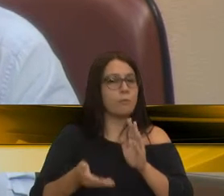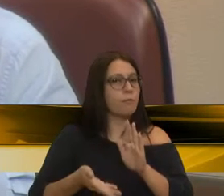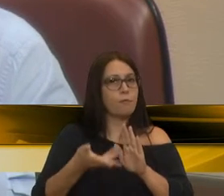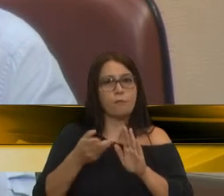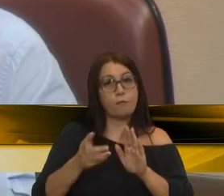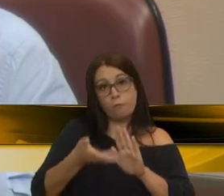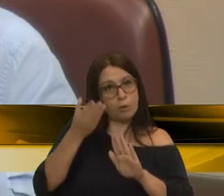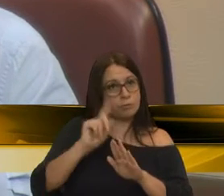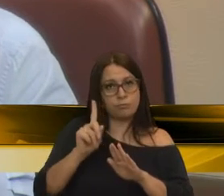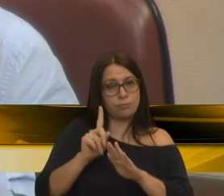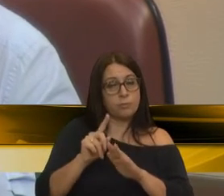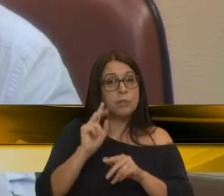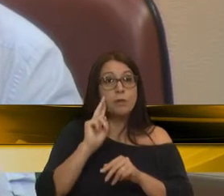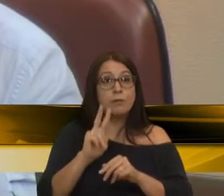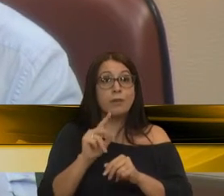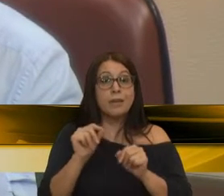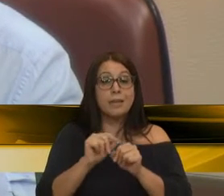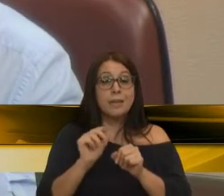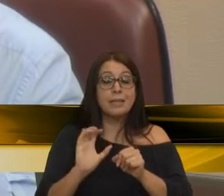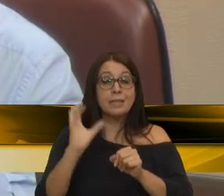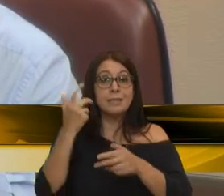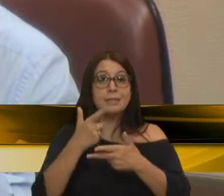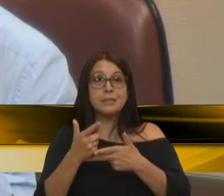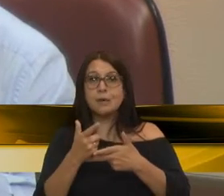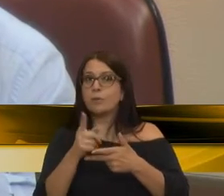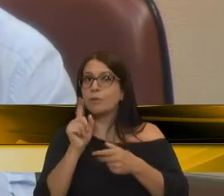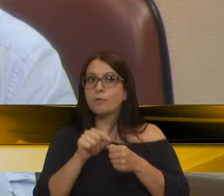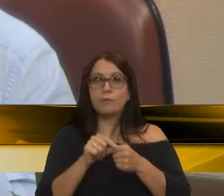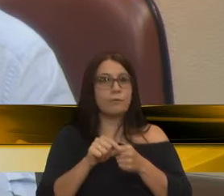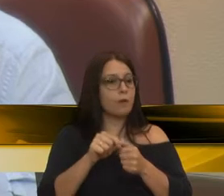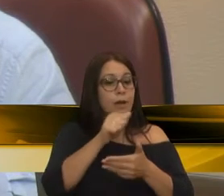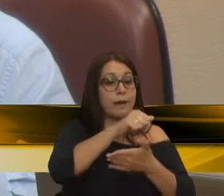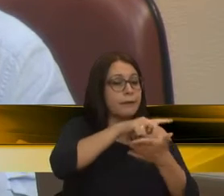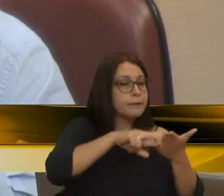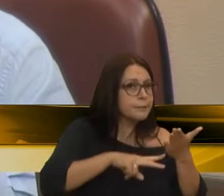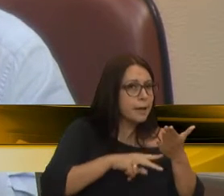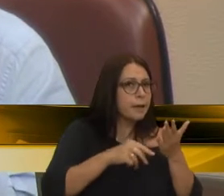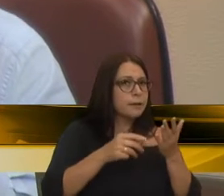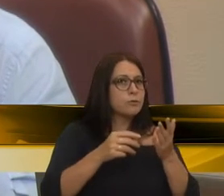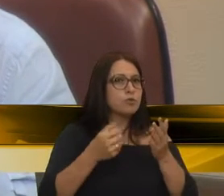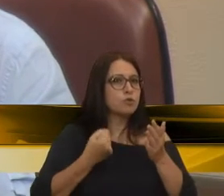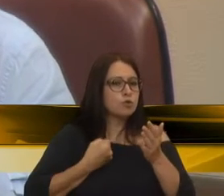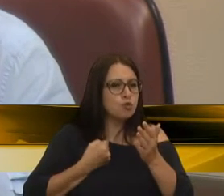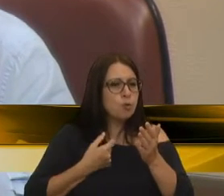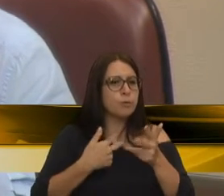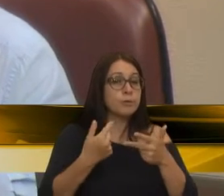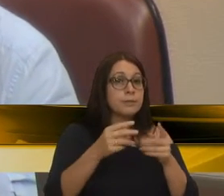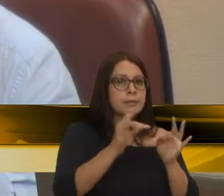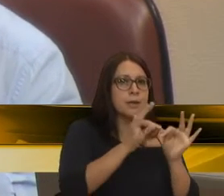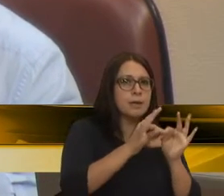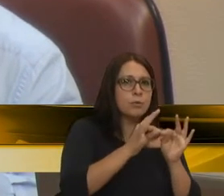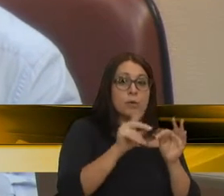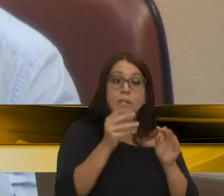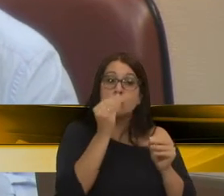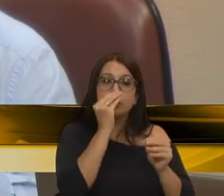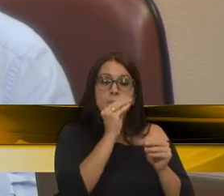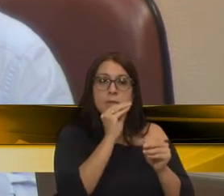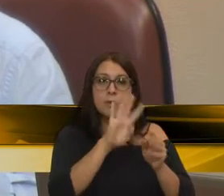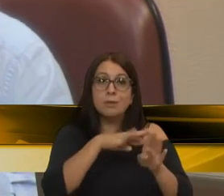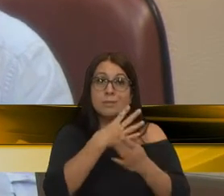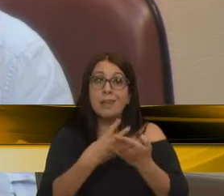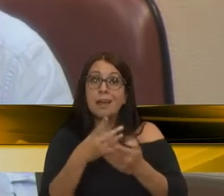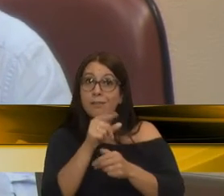entretando alega que a decisão foi desprovida de análise de dados técnicos desconsiderando a planilha de custos tarifários